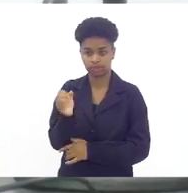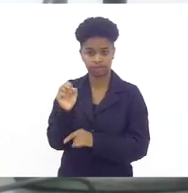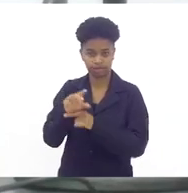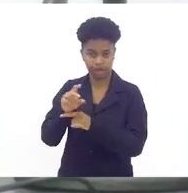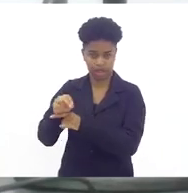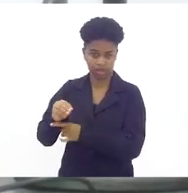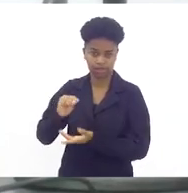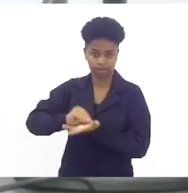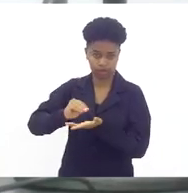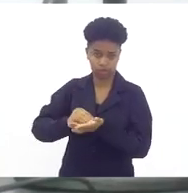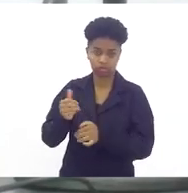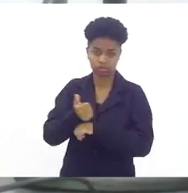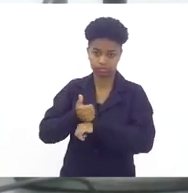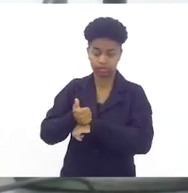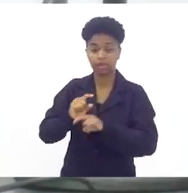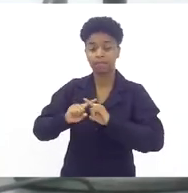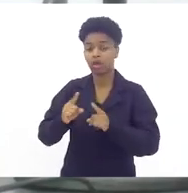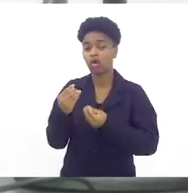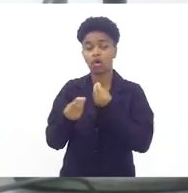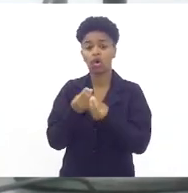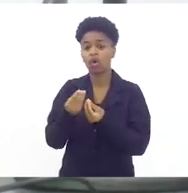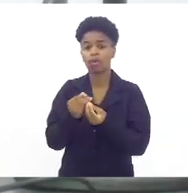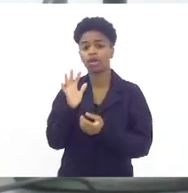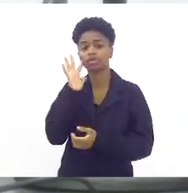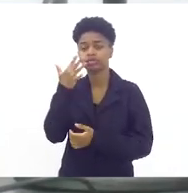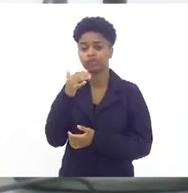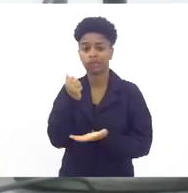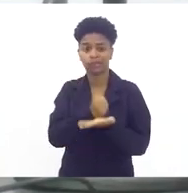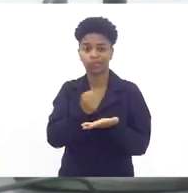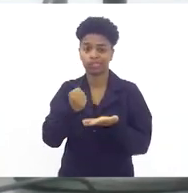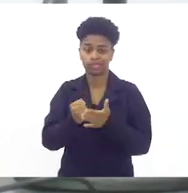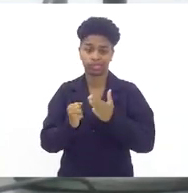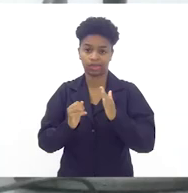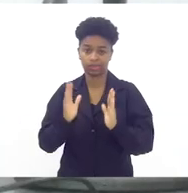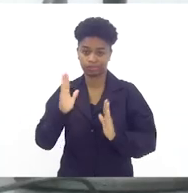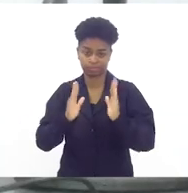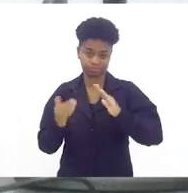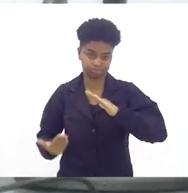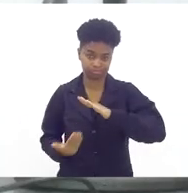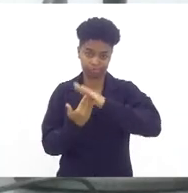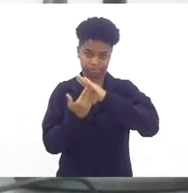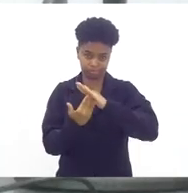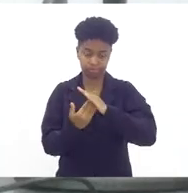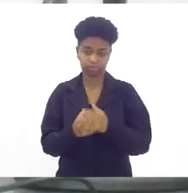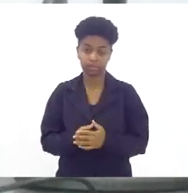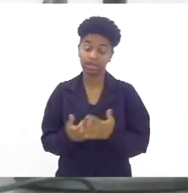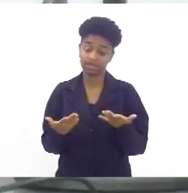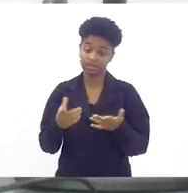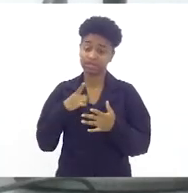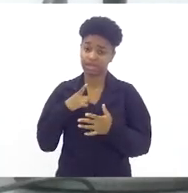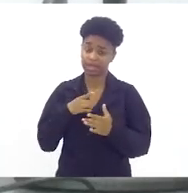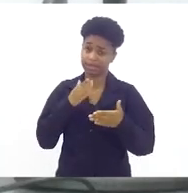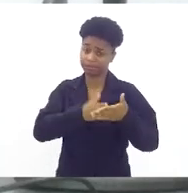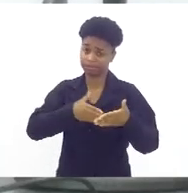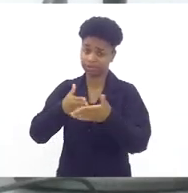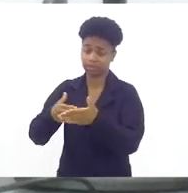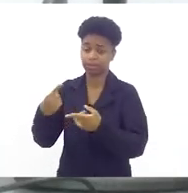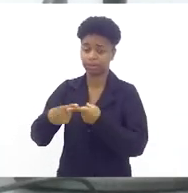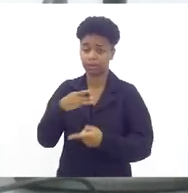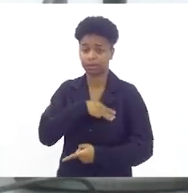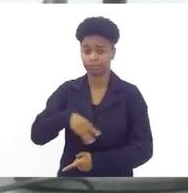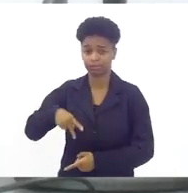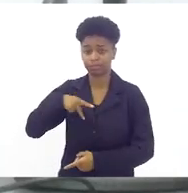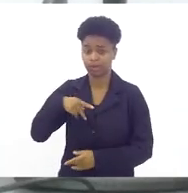carência vem sendo suprida com contratação temporária eles explicam que existe um tac com o Ministério Público que dá uma limitação nessas contratações